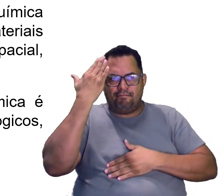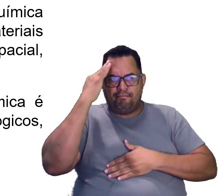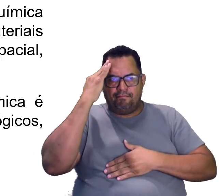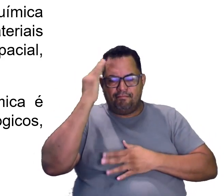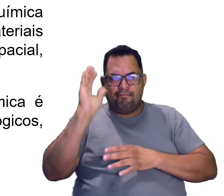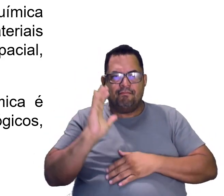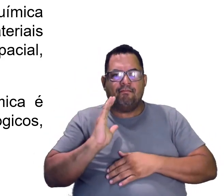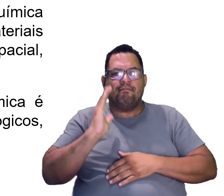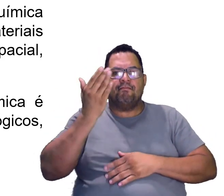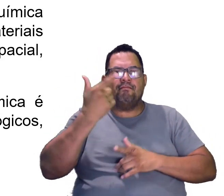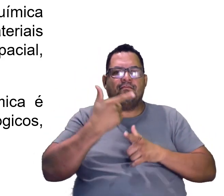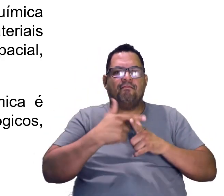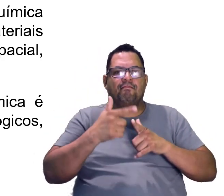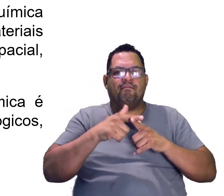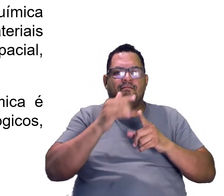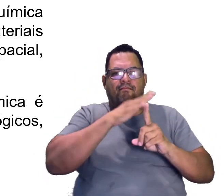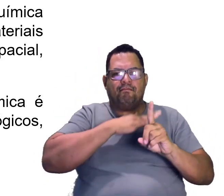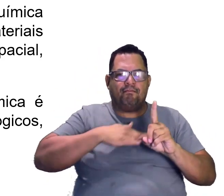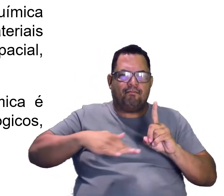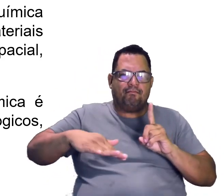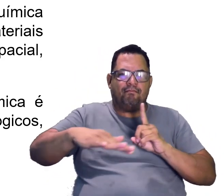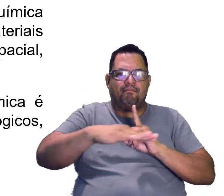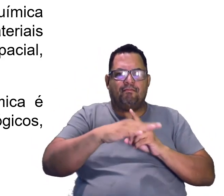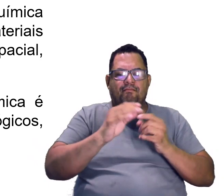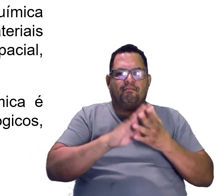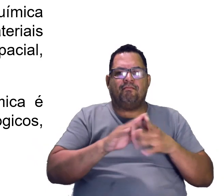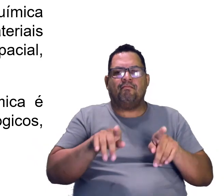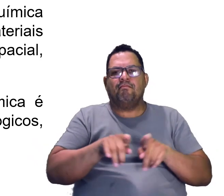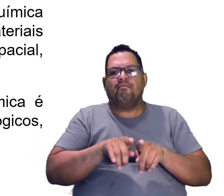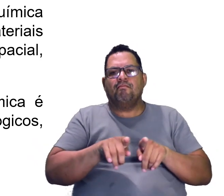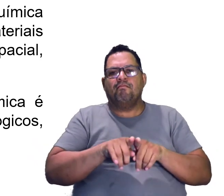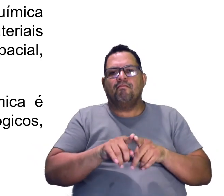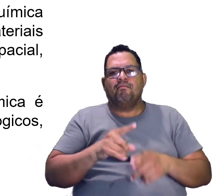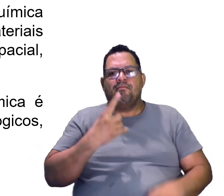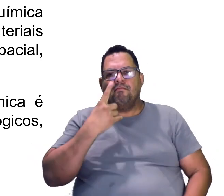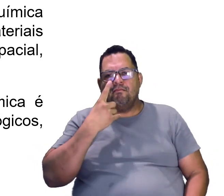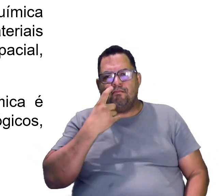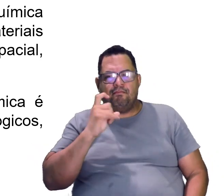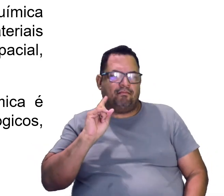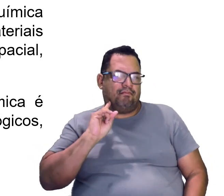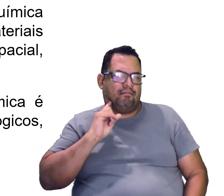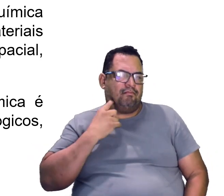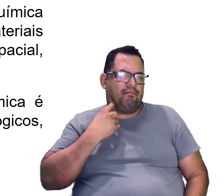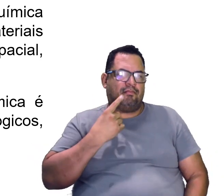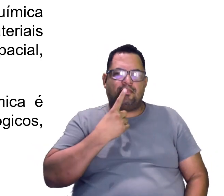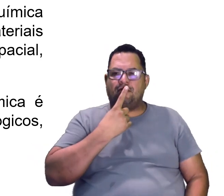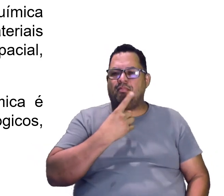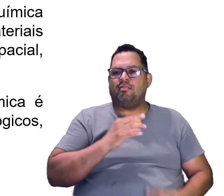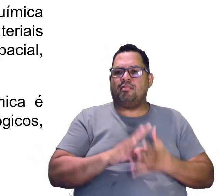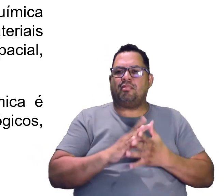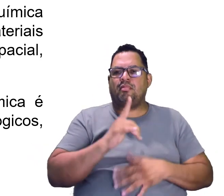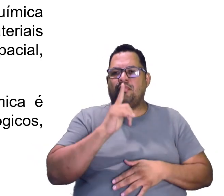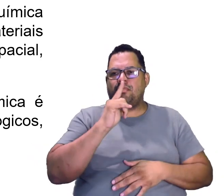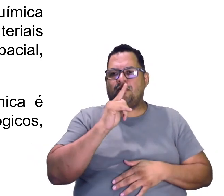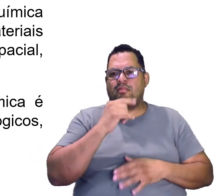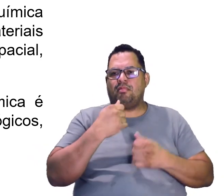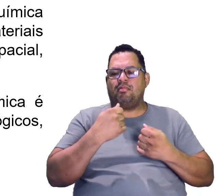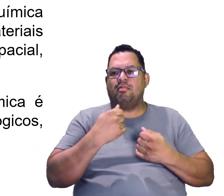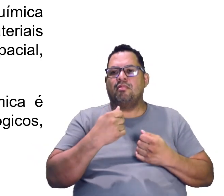e resolver problemas ambientais como a poluição da água precisa do conhecimento de química?